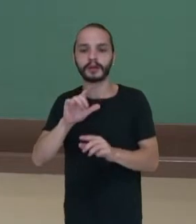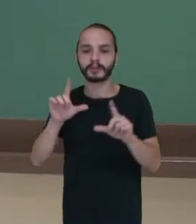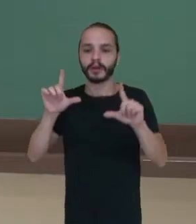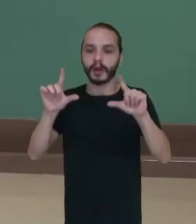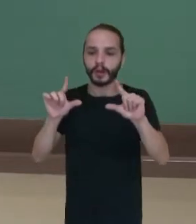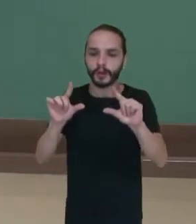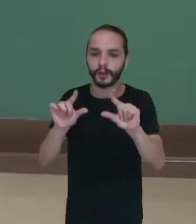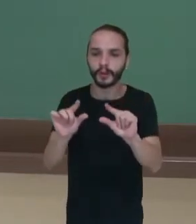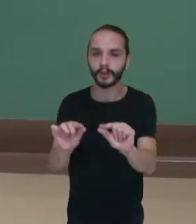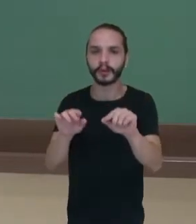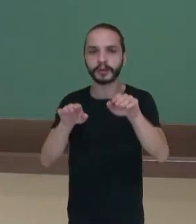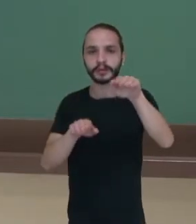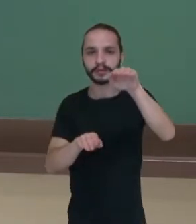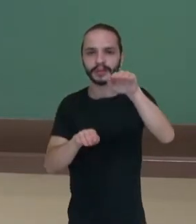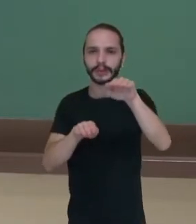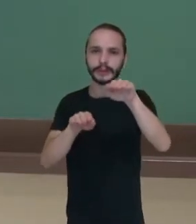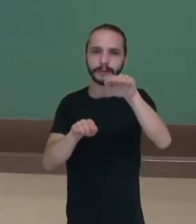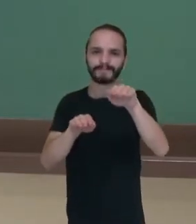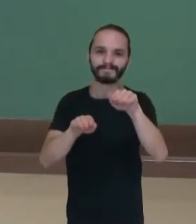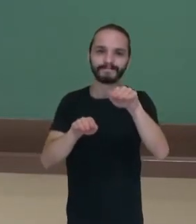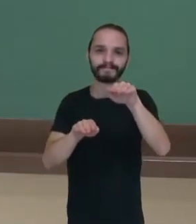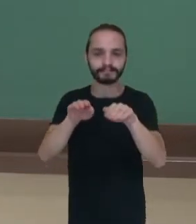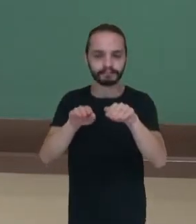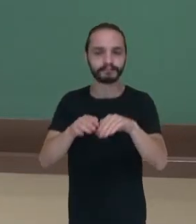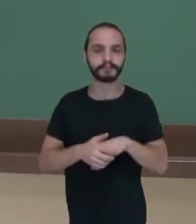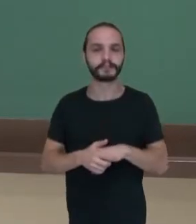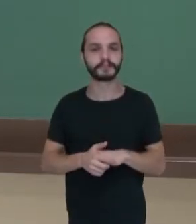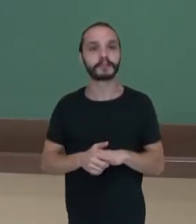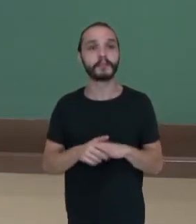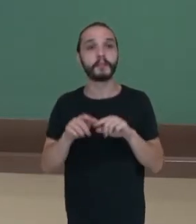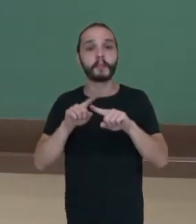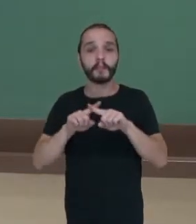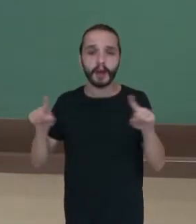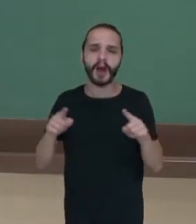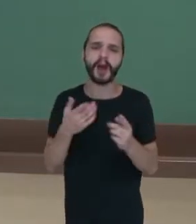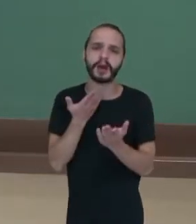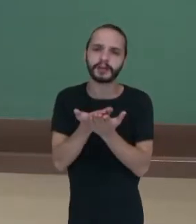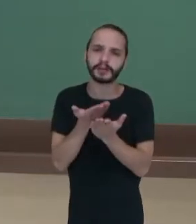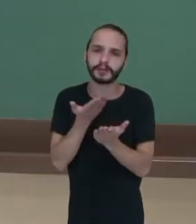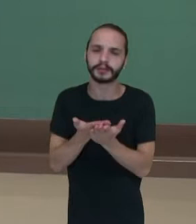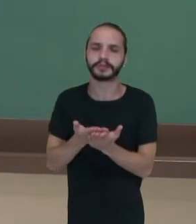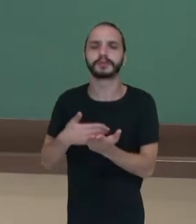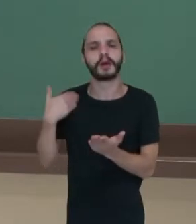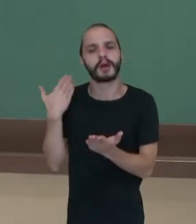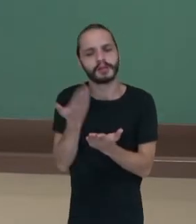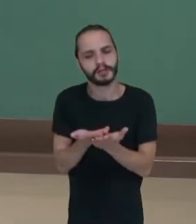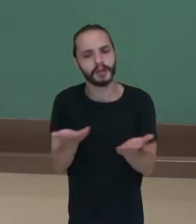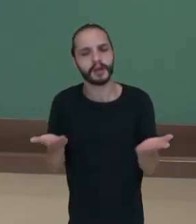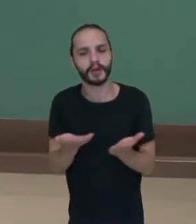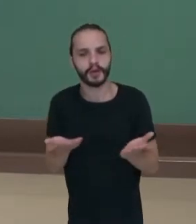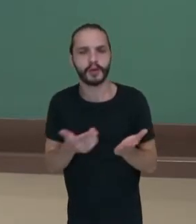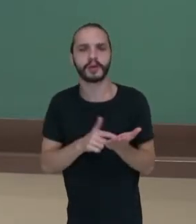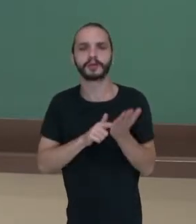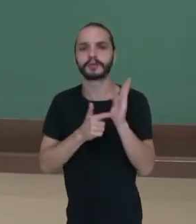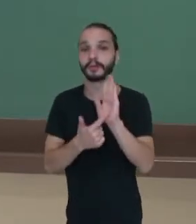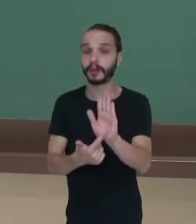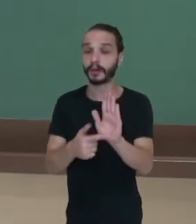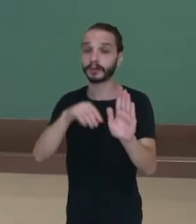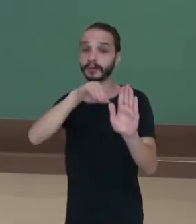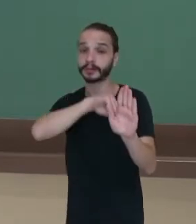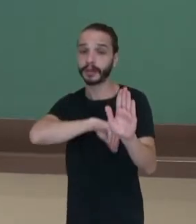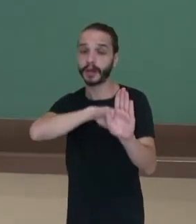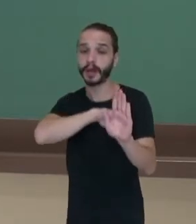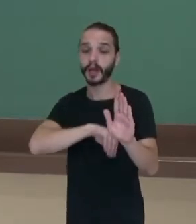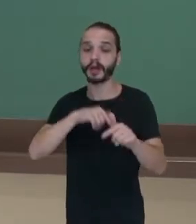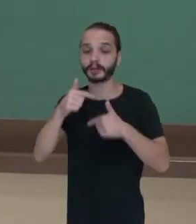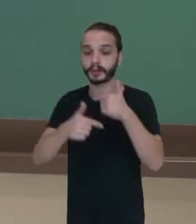entre homens e mulheres, né? Entretanto, estudos ainda mostram que o rendimento das mulheres no mercado de